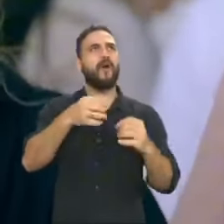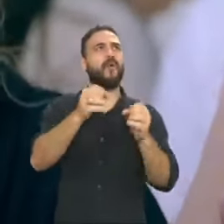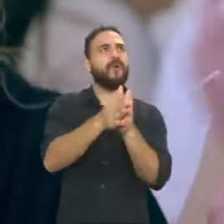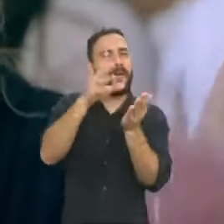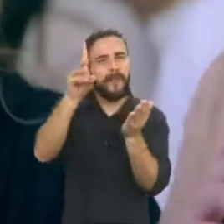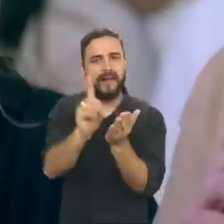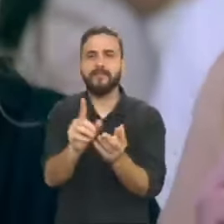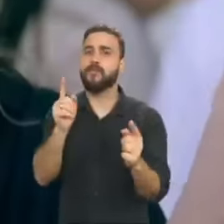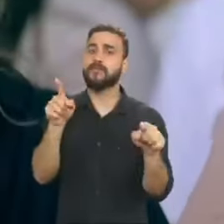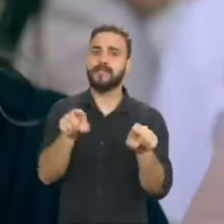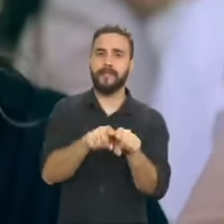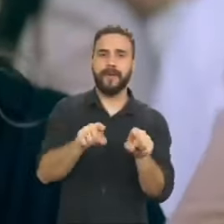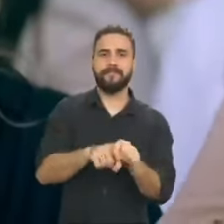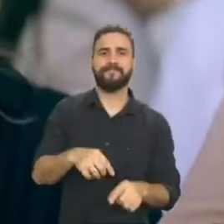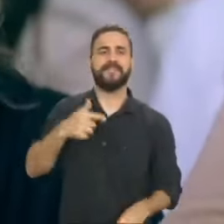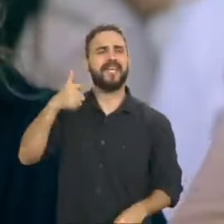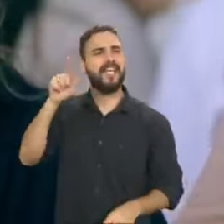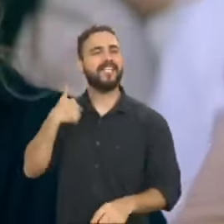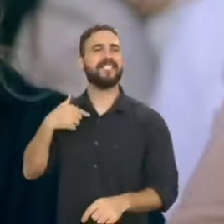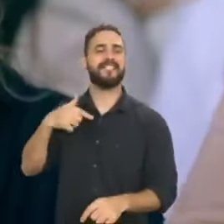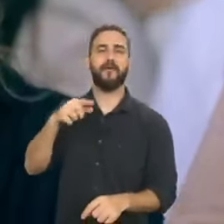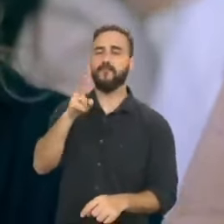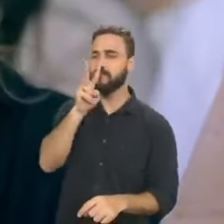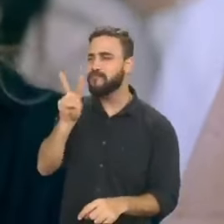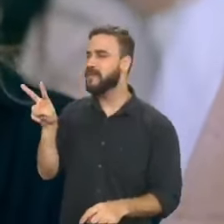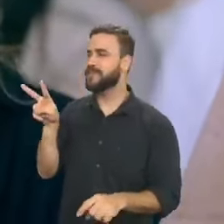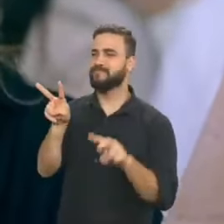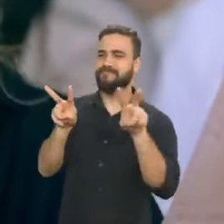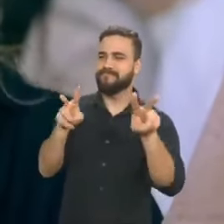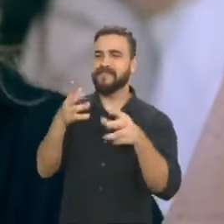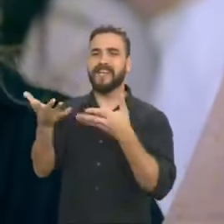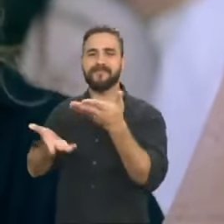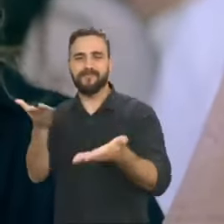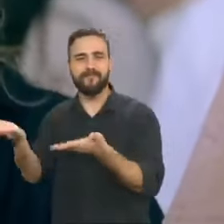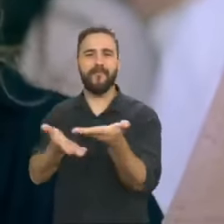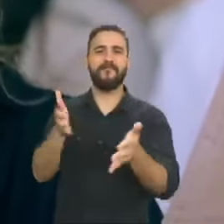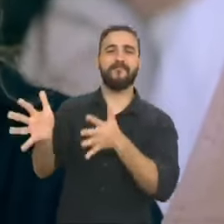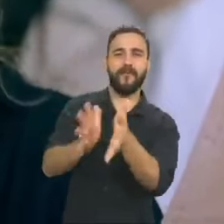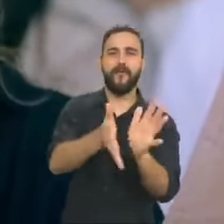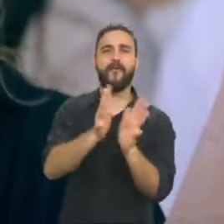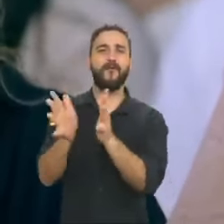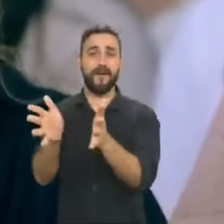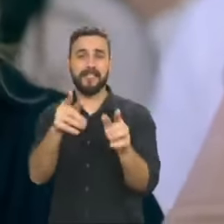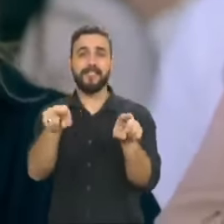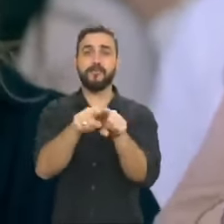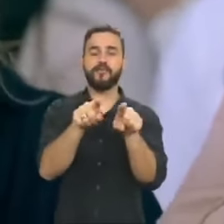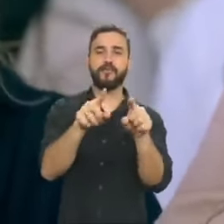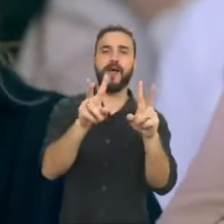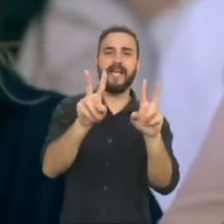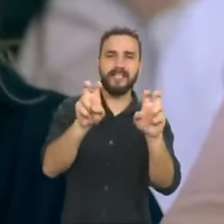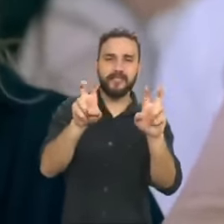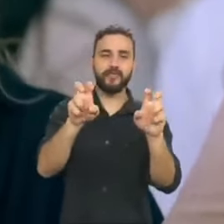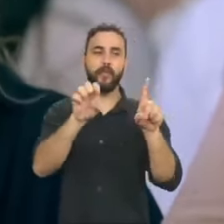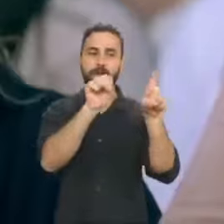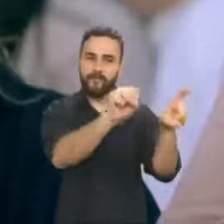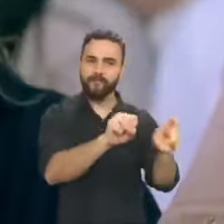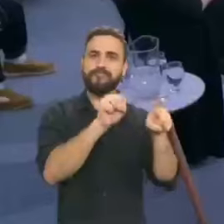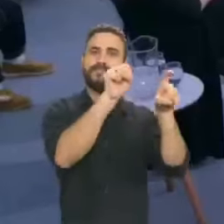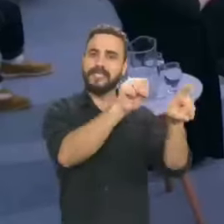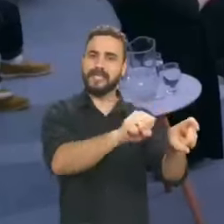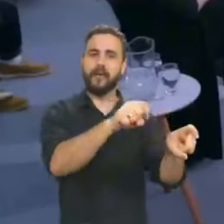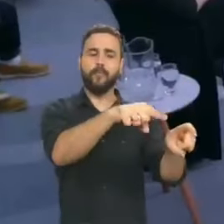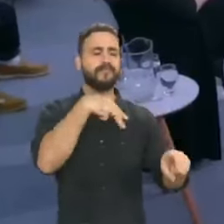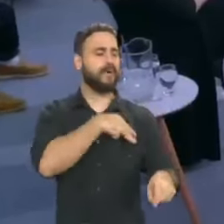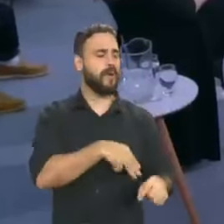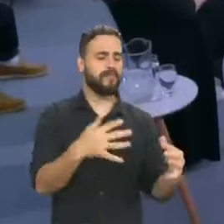Clama Sertão, pastor Mariano. Me lembrei, né, de Euclides da Cunha nos Sertões, quando ele abre dizendo, né, o sertanejo é antes de